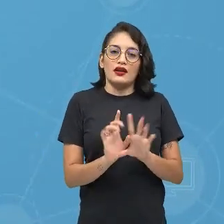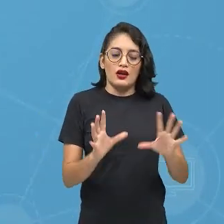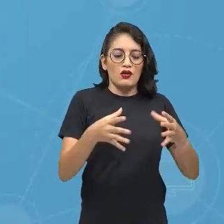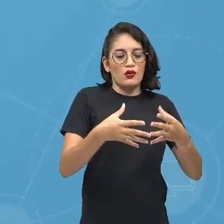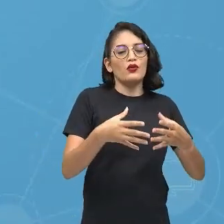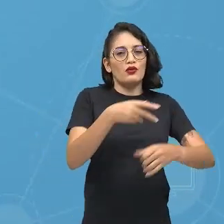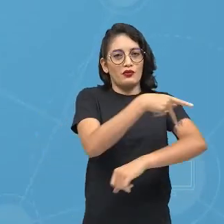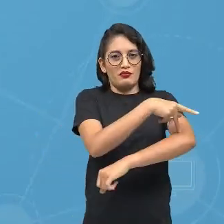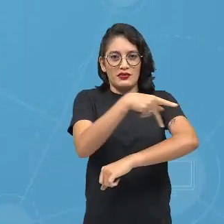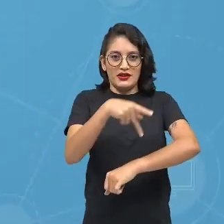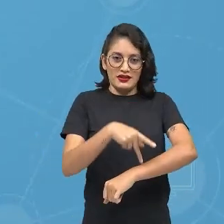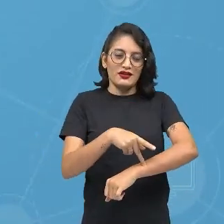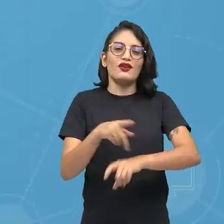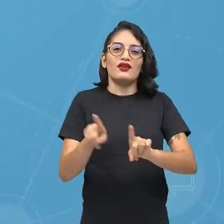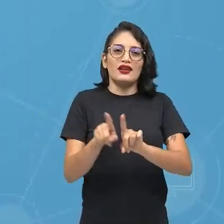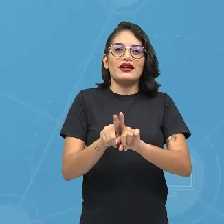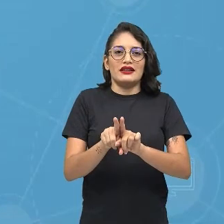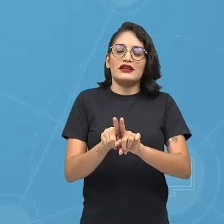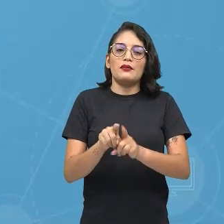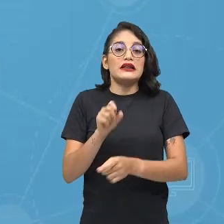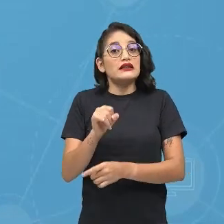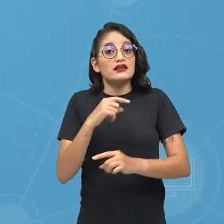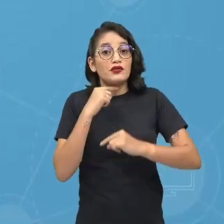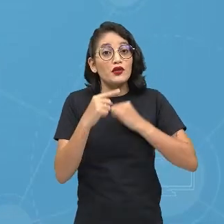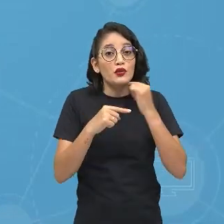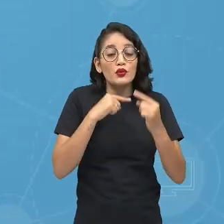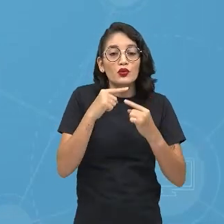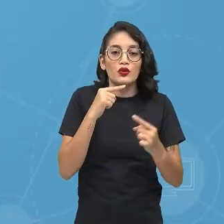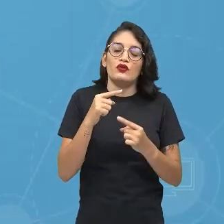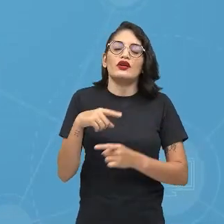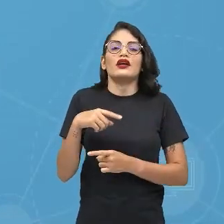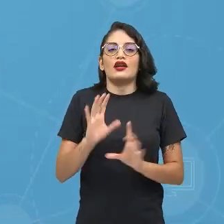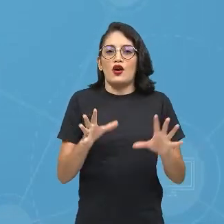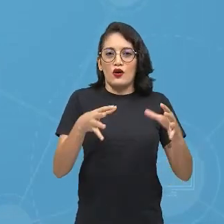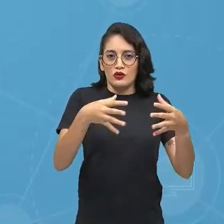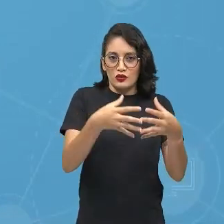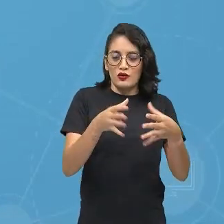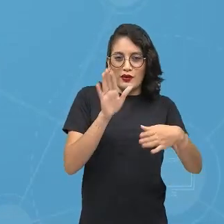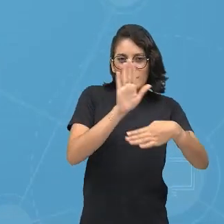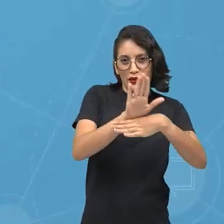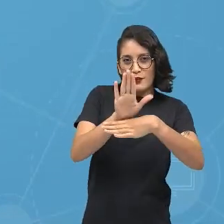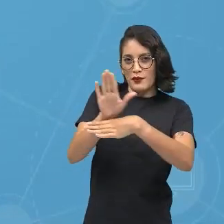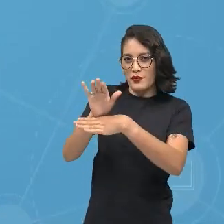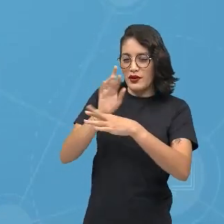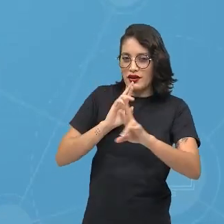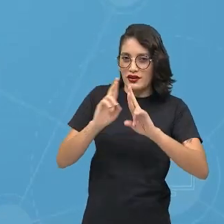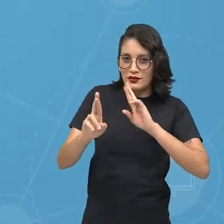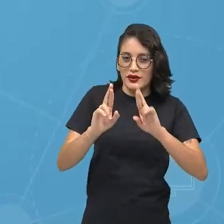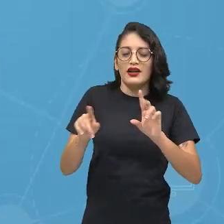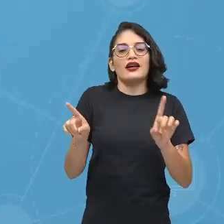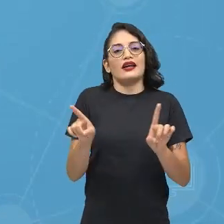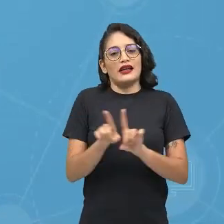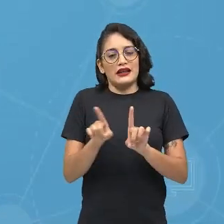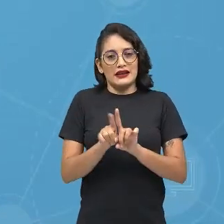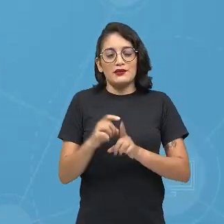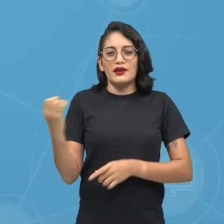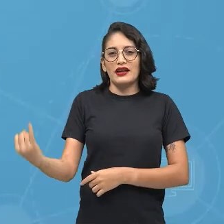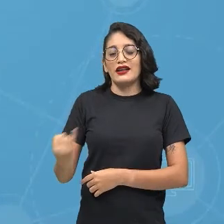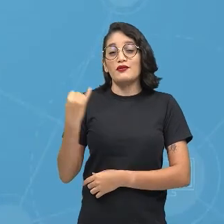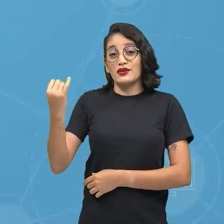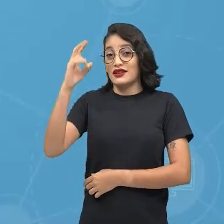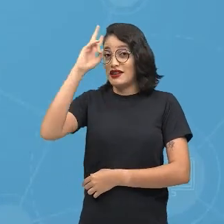pedagógica está presente aí no chat também, se tiver alguma dúvida, nossa equipe pedagógica presente também. Assim também como é